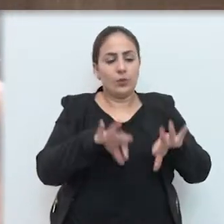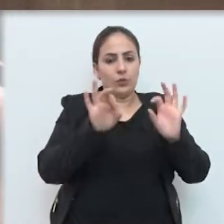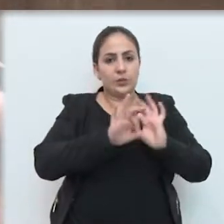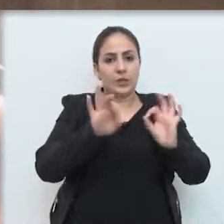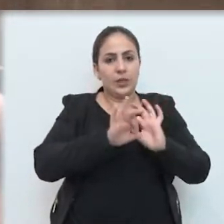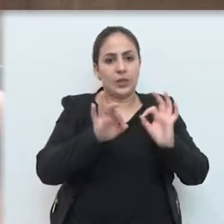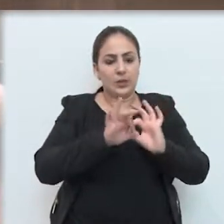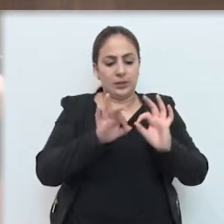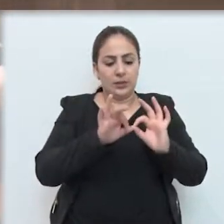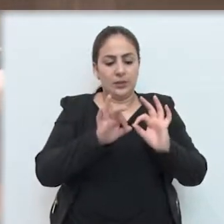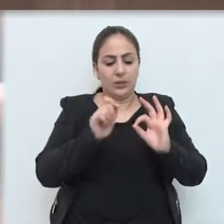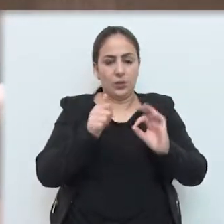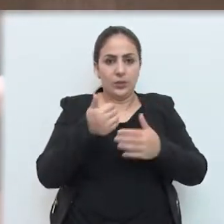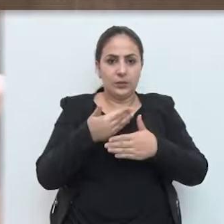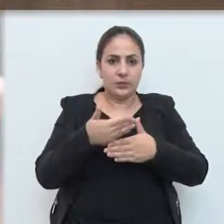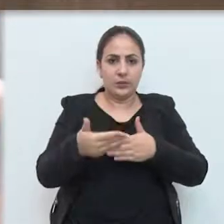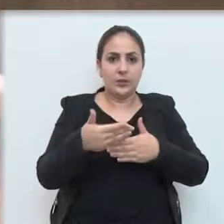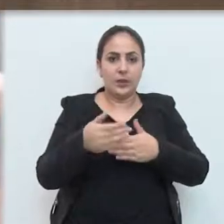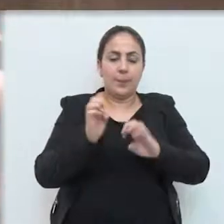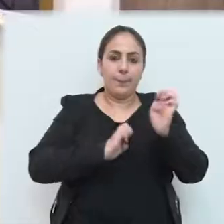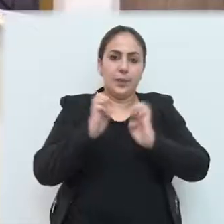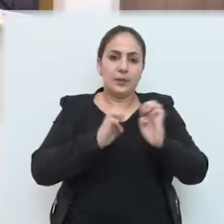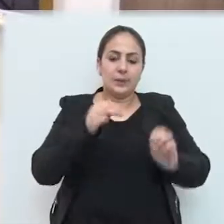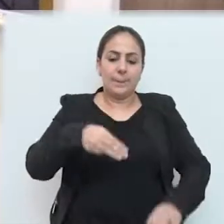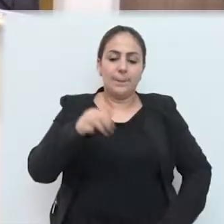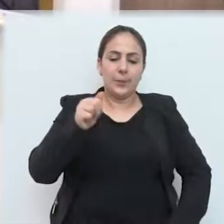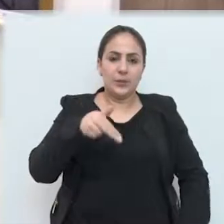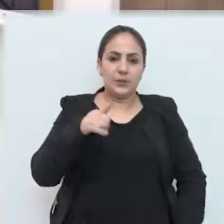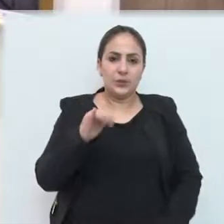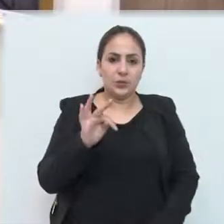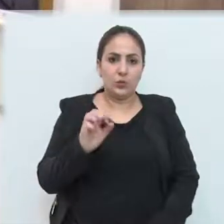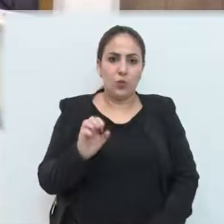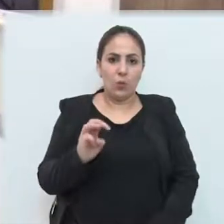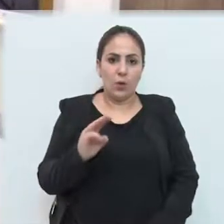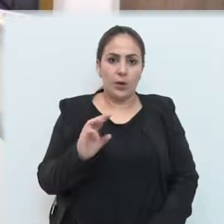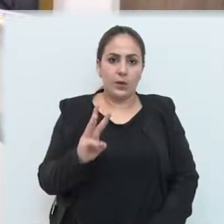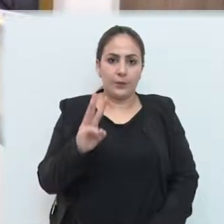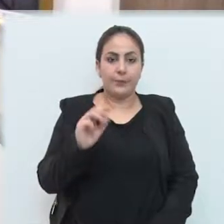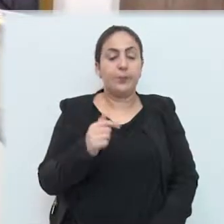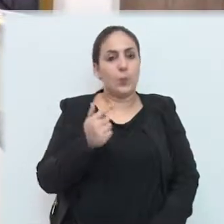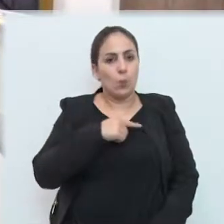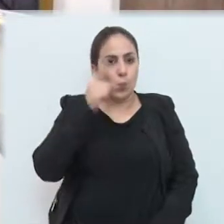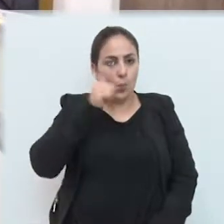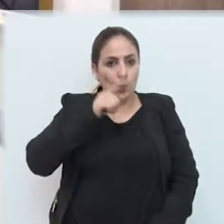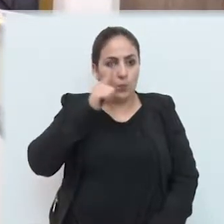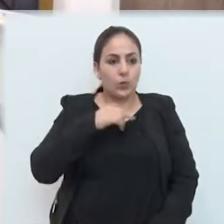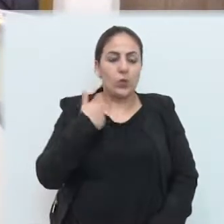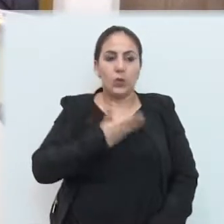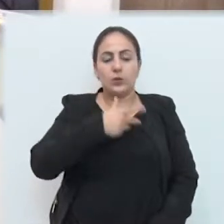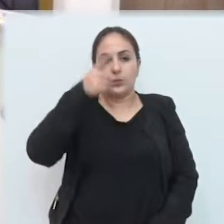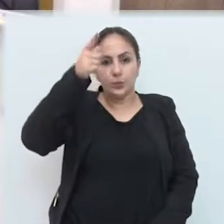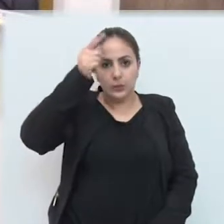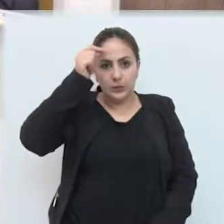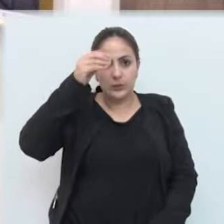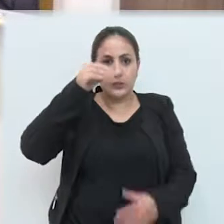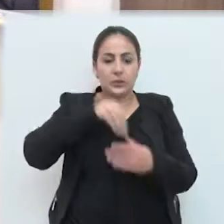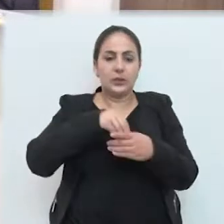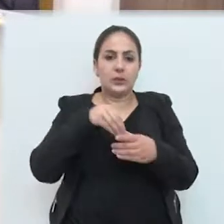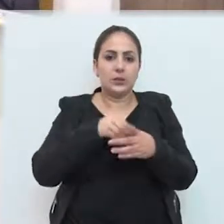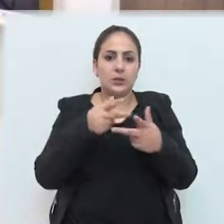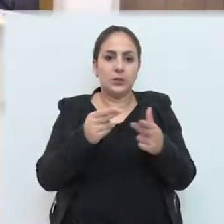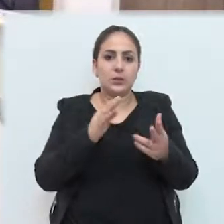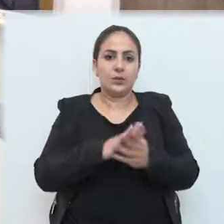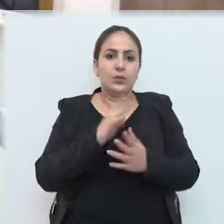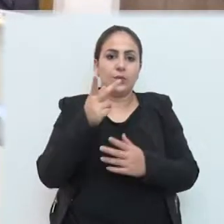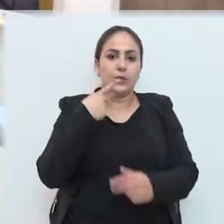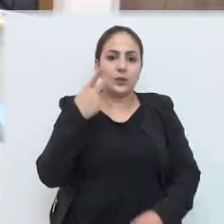prejuízos com esta conduta da empresa Manitowoc. Foi uma grande vitória, eu me sinto aliviado. Dentro do processo foi colocado